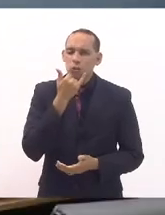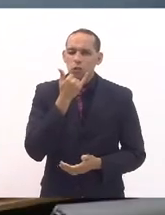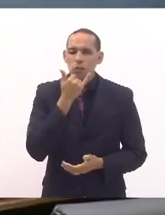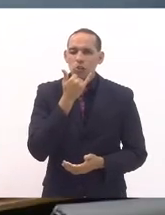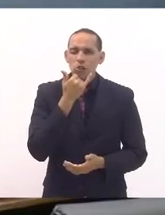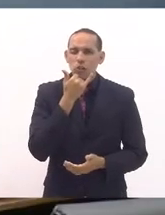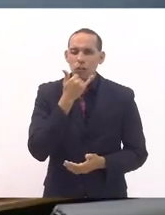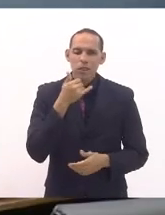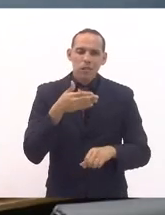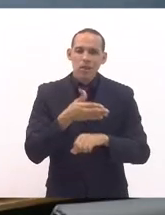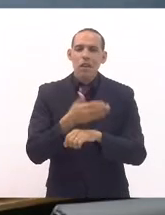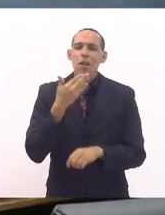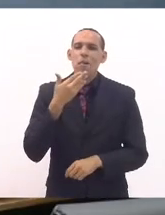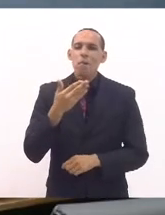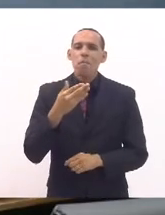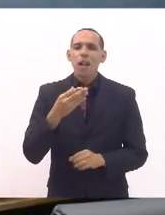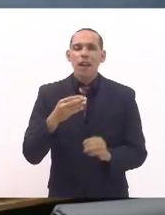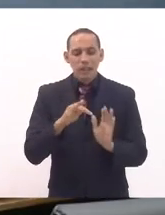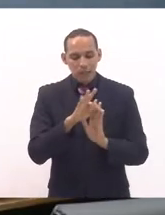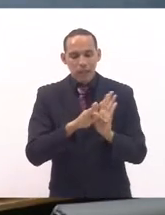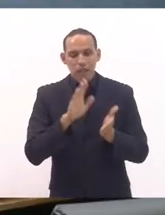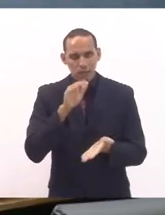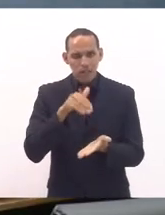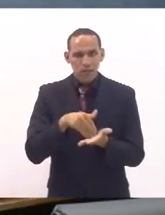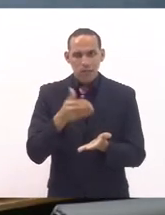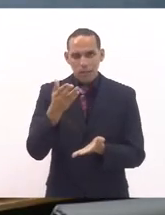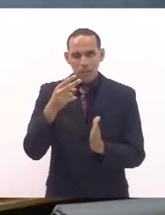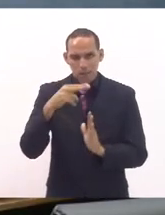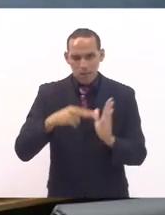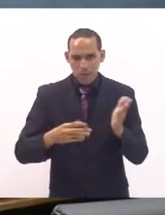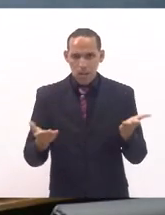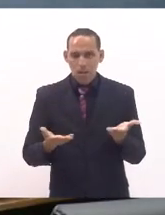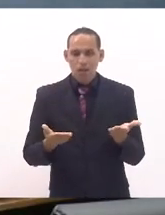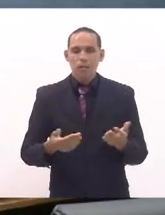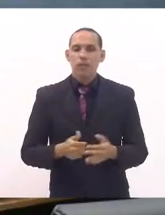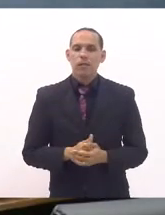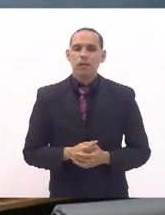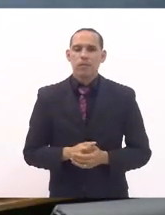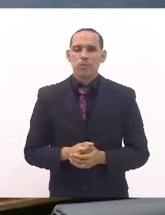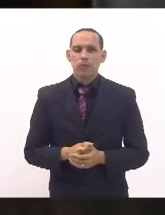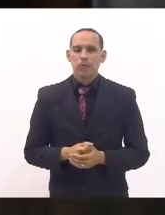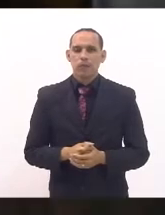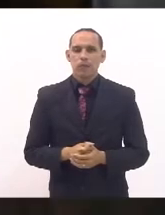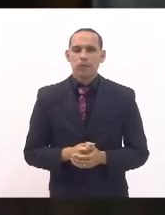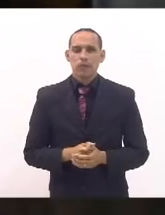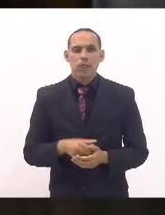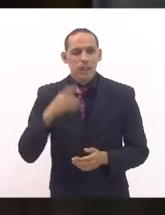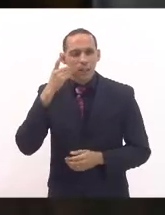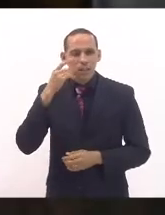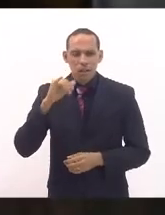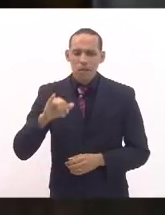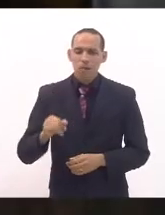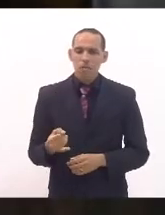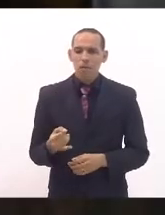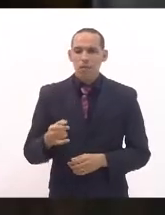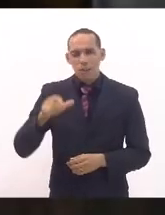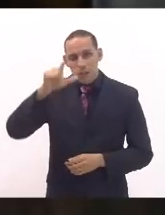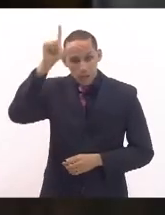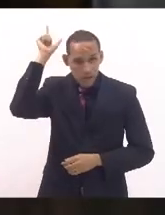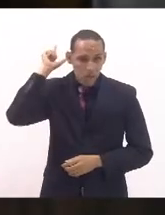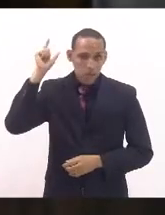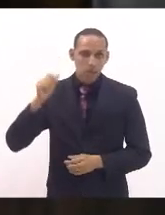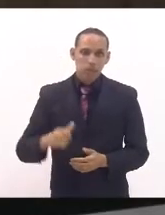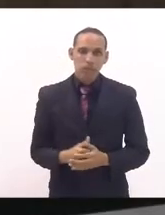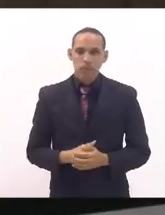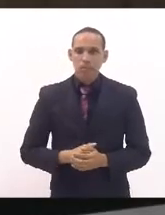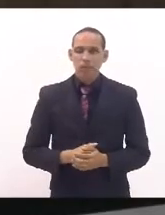Me perdoe a intervenção para pedir forma final de redação nesse projeto que Vossa Excelência acabou de cantar. Deputado, aproveitar o deputado Luiz Paulo.